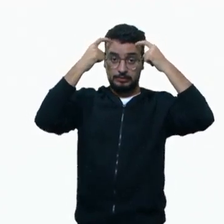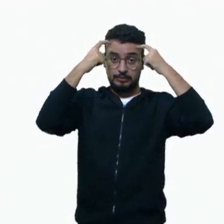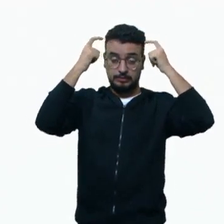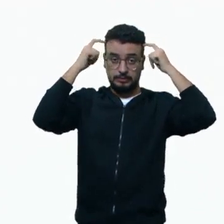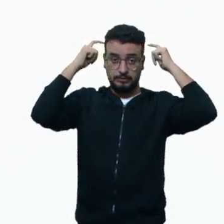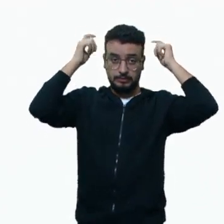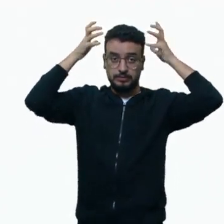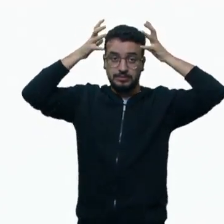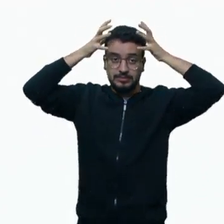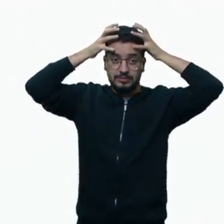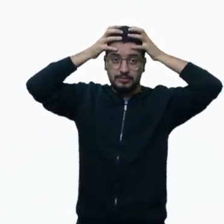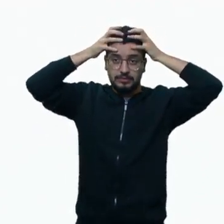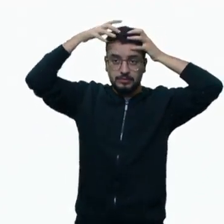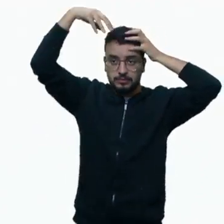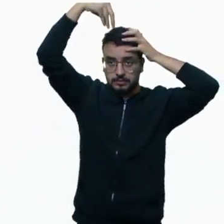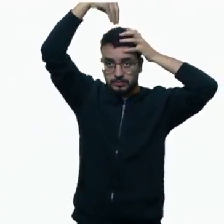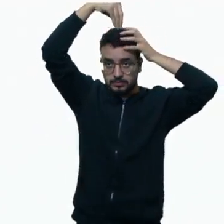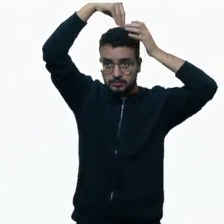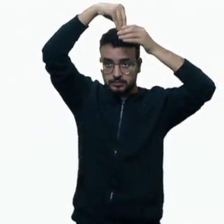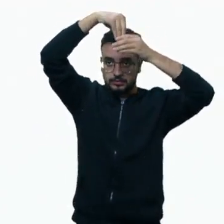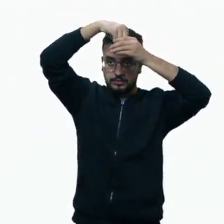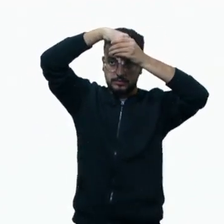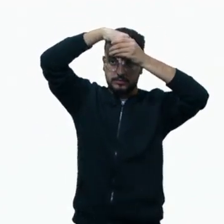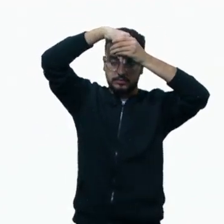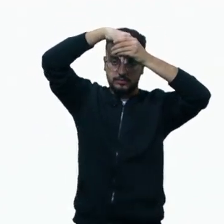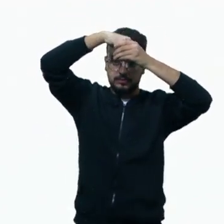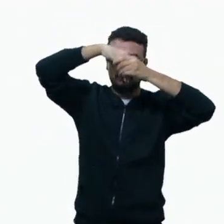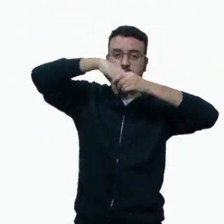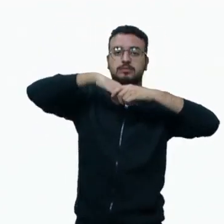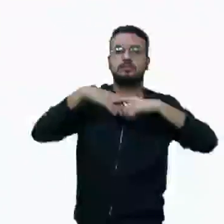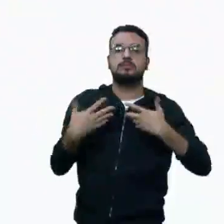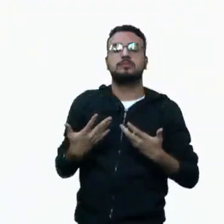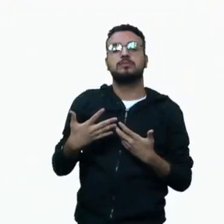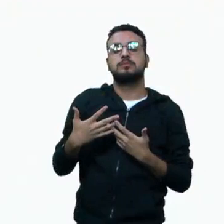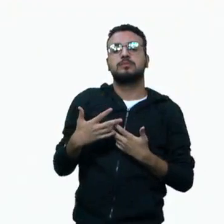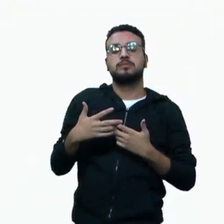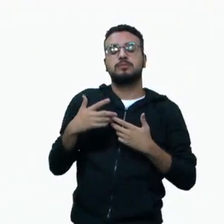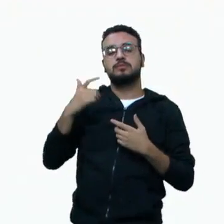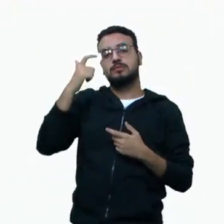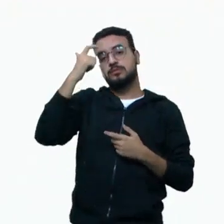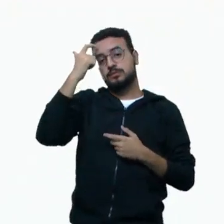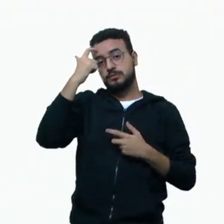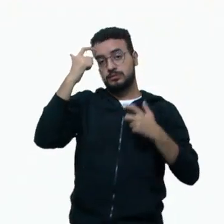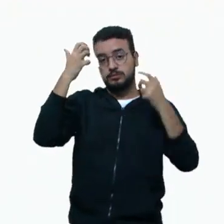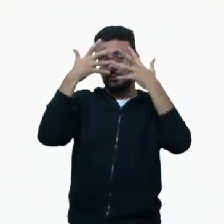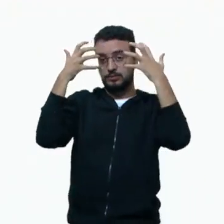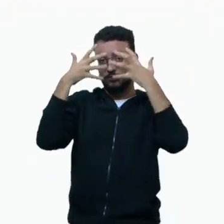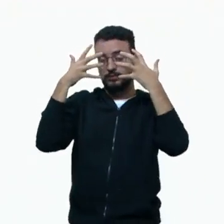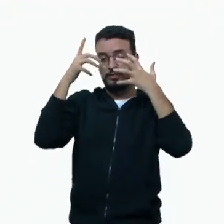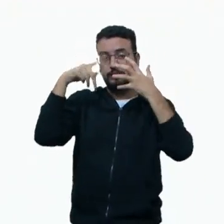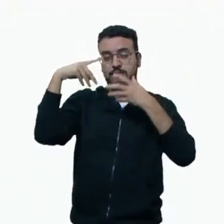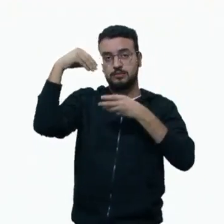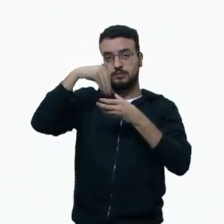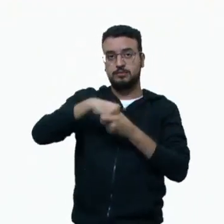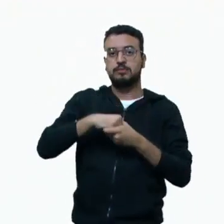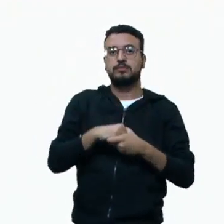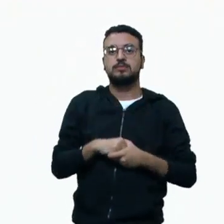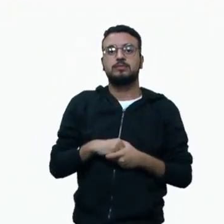faz parte, quem compõe o esqueleto axial, então o sistema nervoso central ele está localizado nessa região.